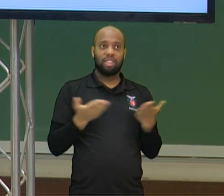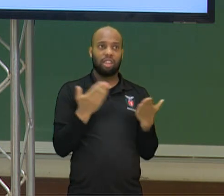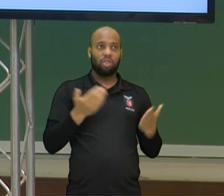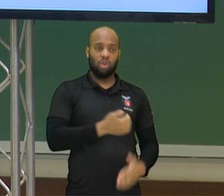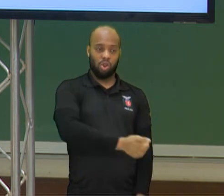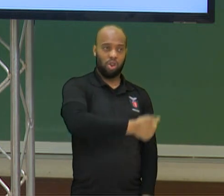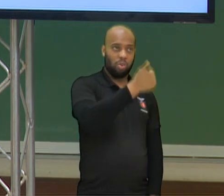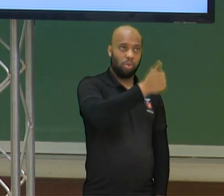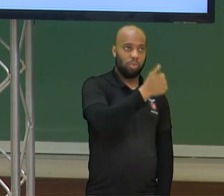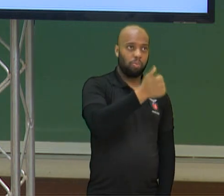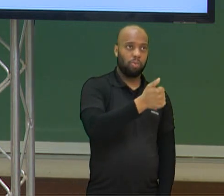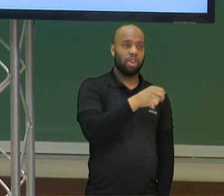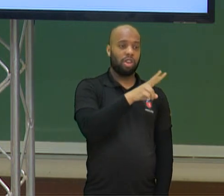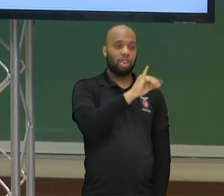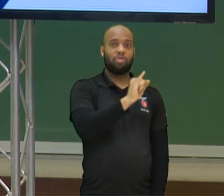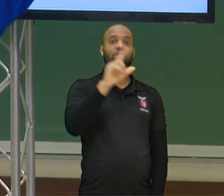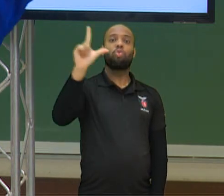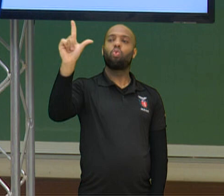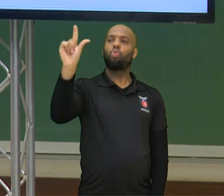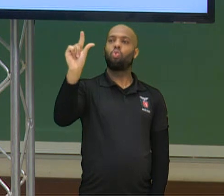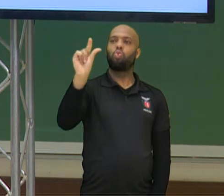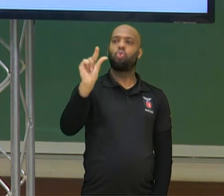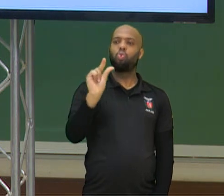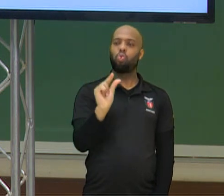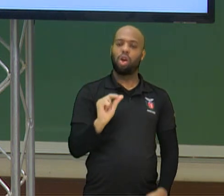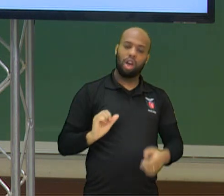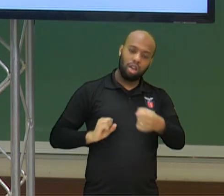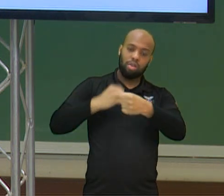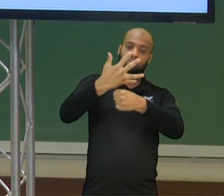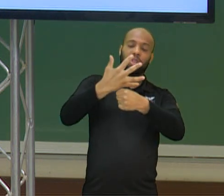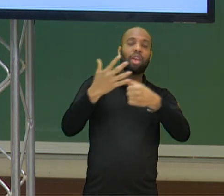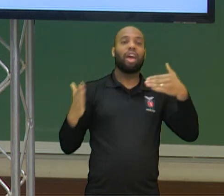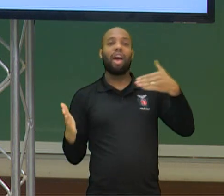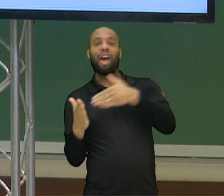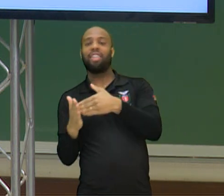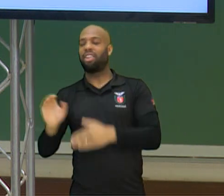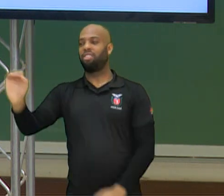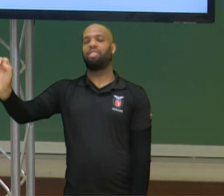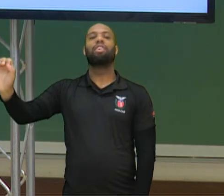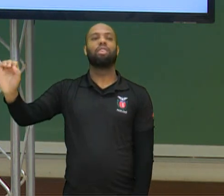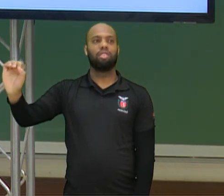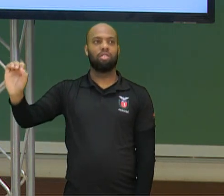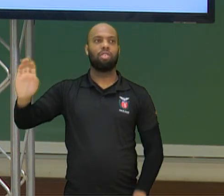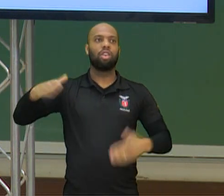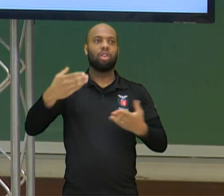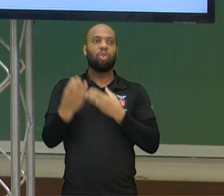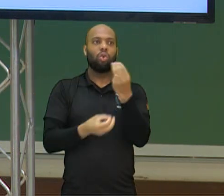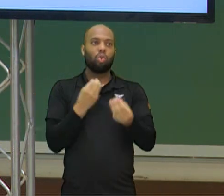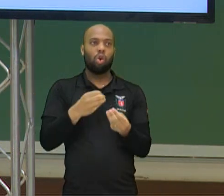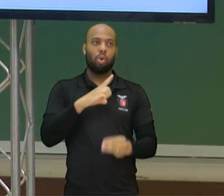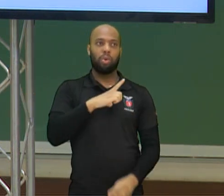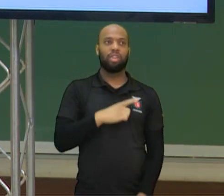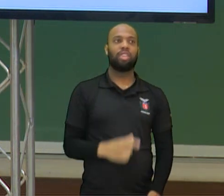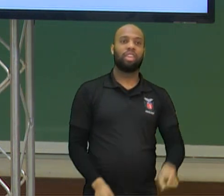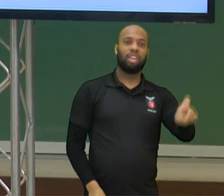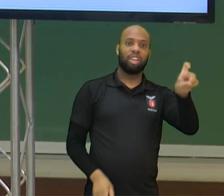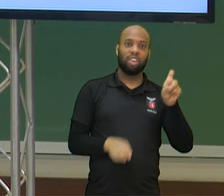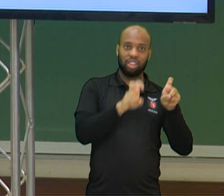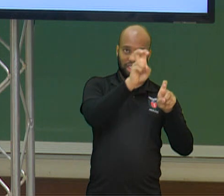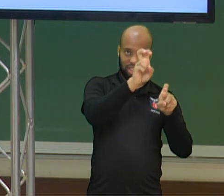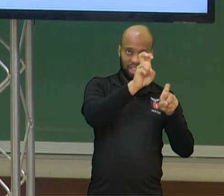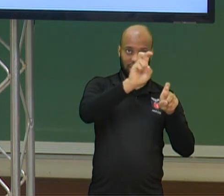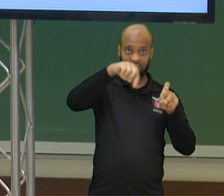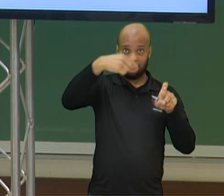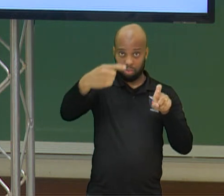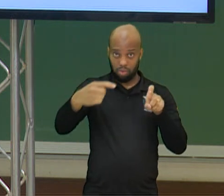vou reduzindo o seu expoente até chegar ao expoente zero. Então, aqui estava x à quinta,